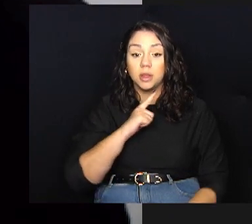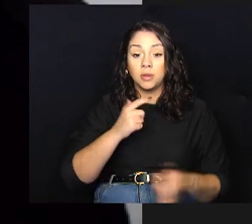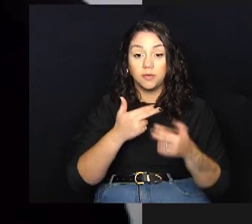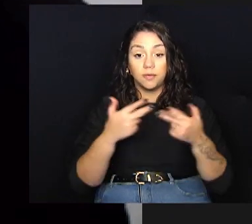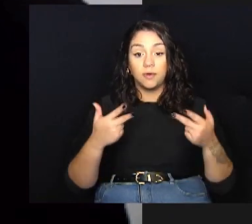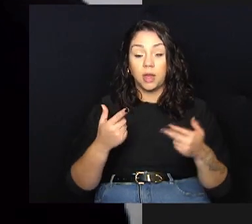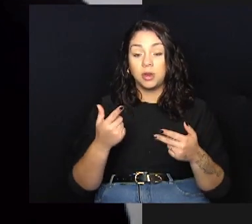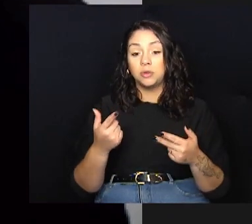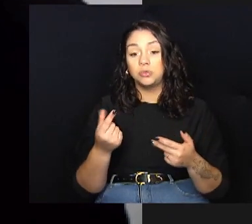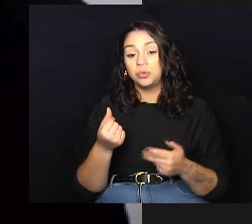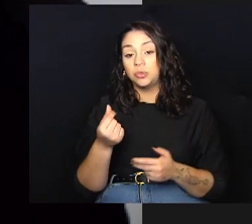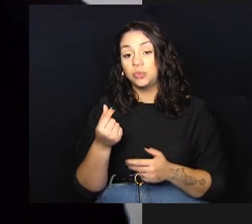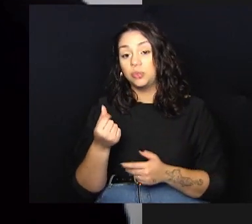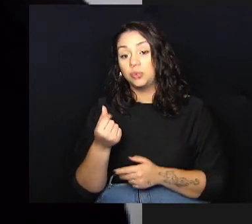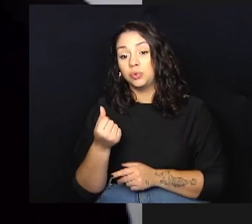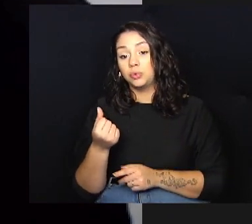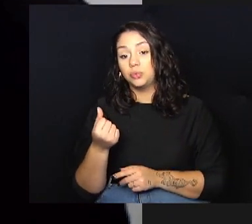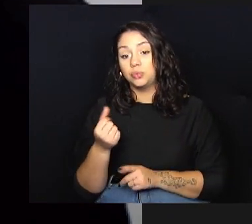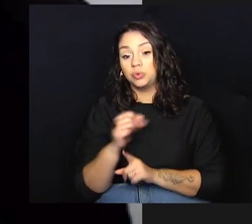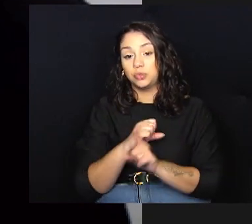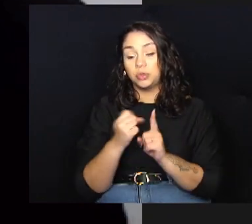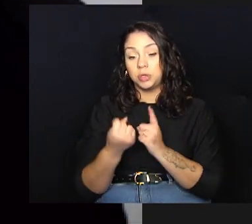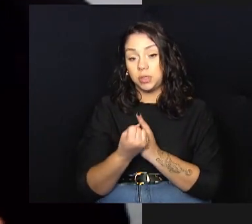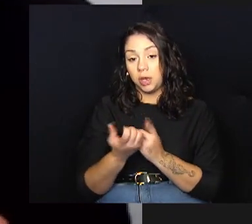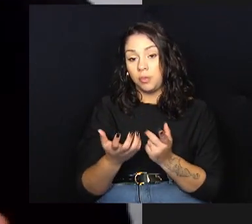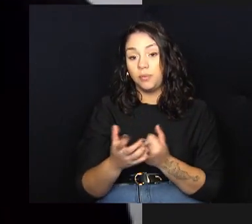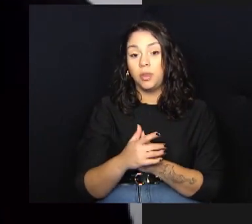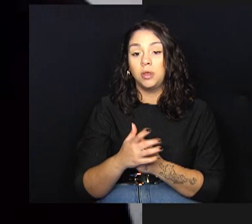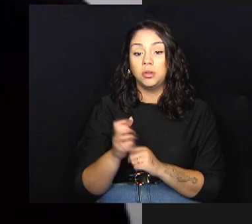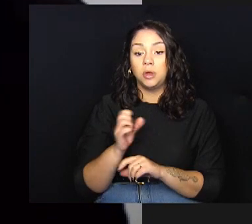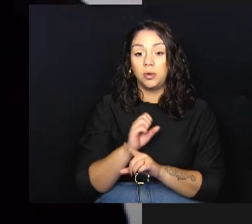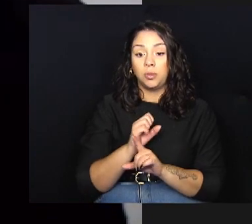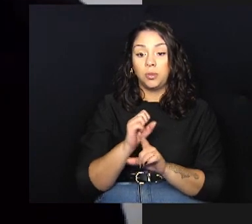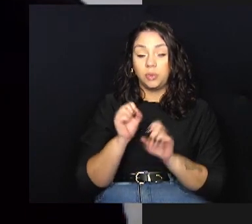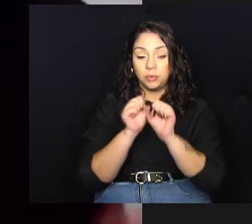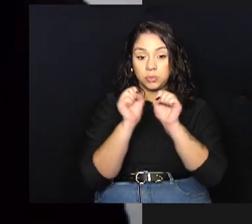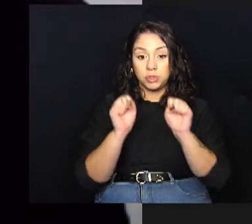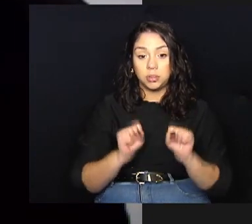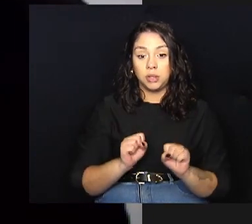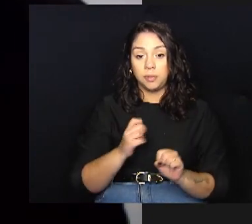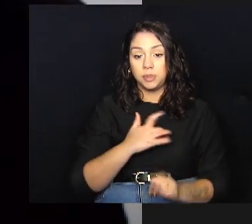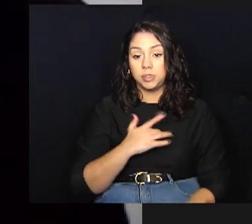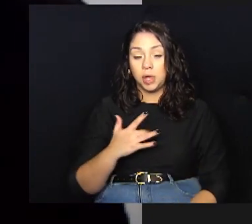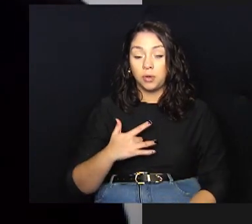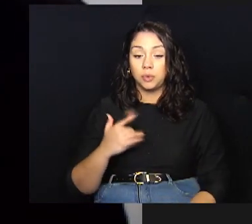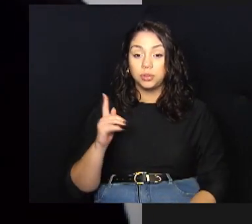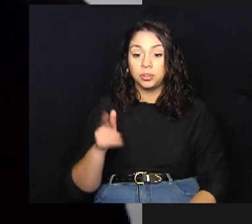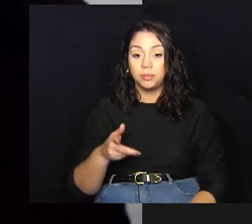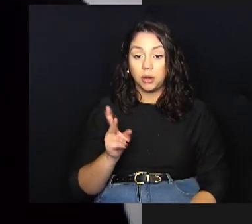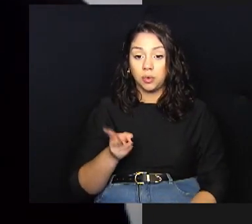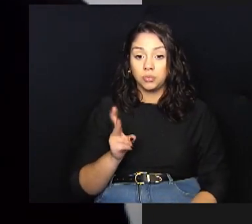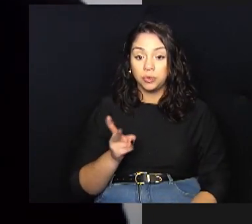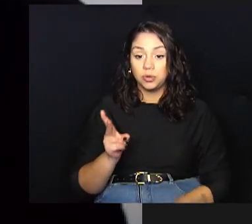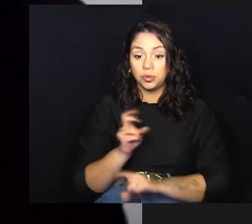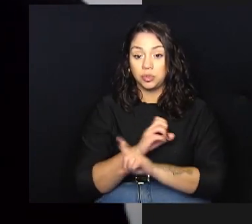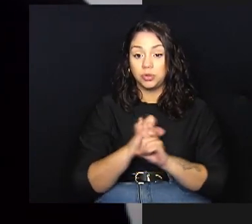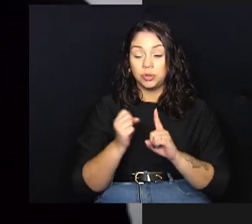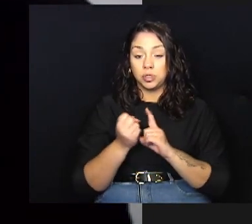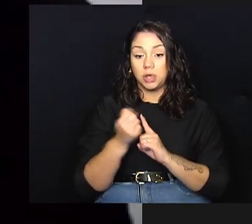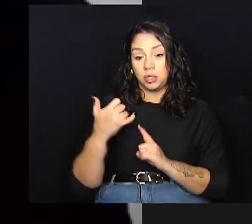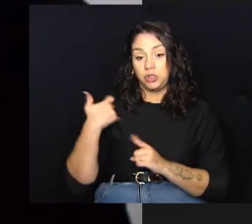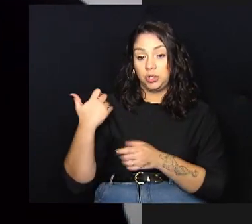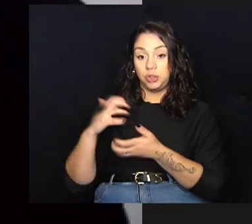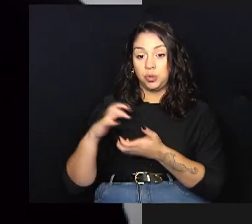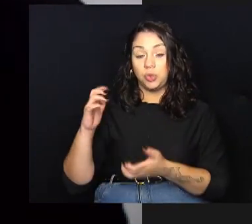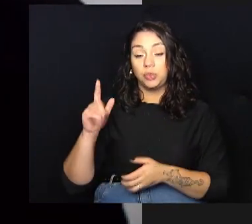custos sociais né então o sistema de saúde por exemplo para manter uma sociedade mais idosa